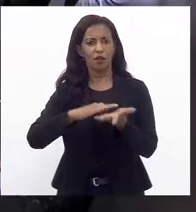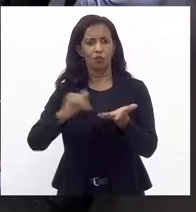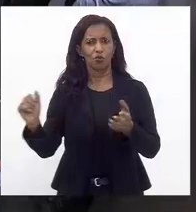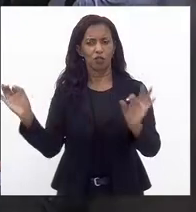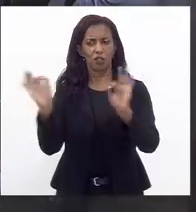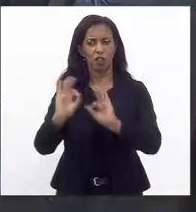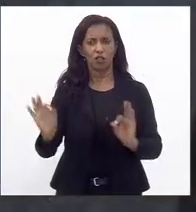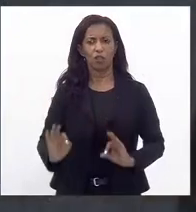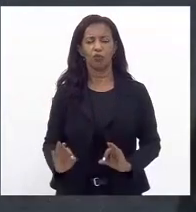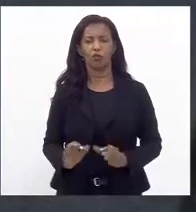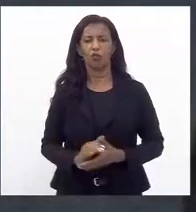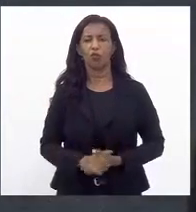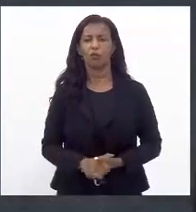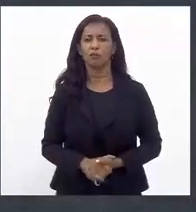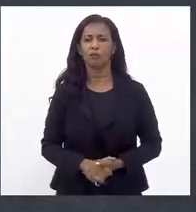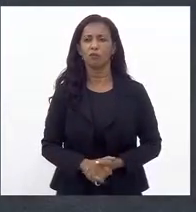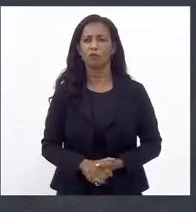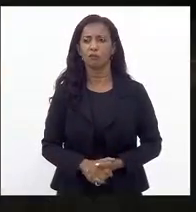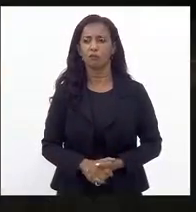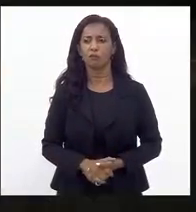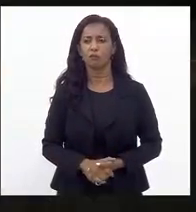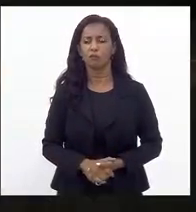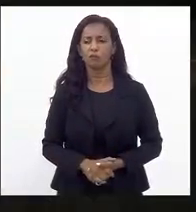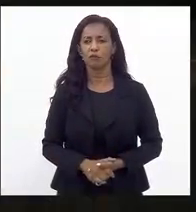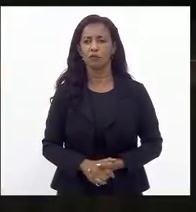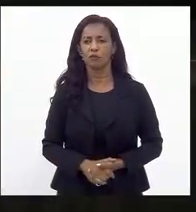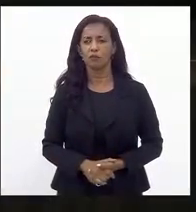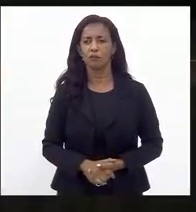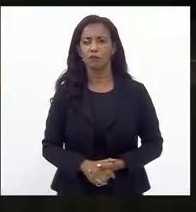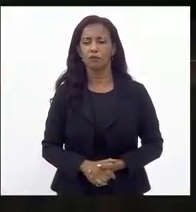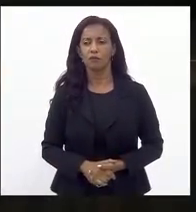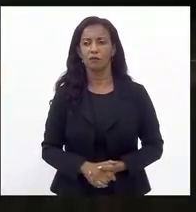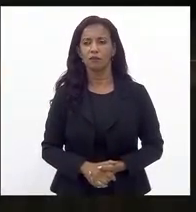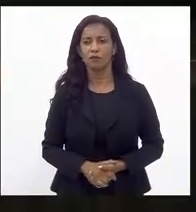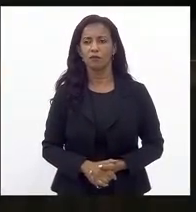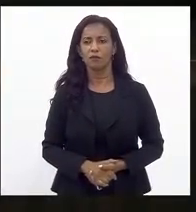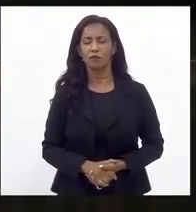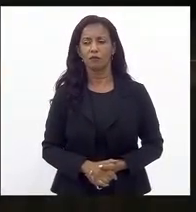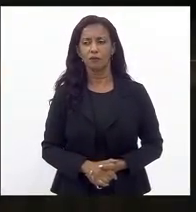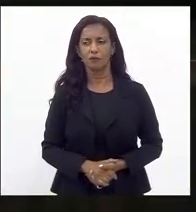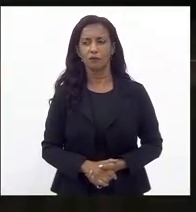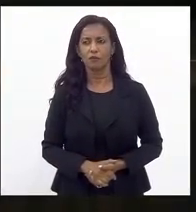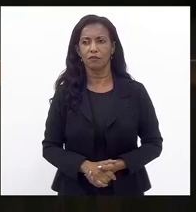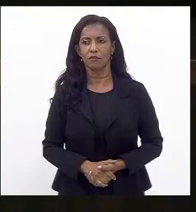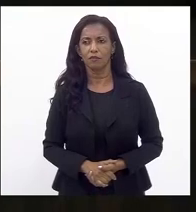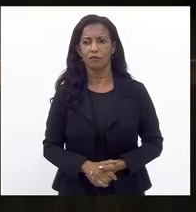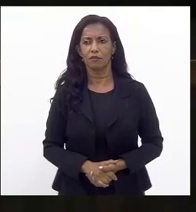dormem último oito de servidor público obrigado os resultados Almir